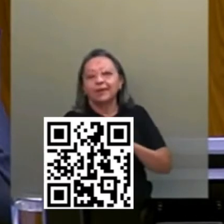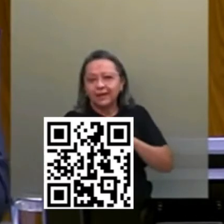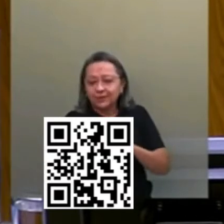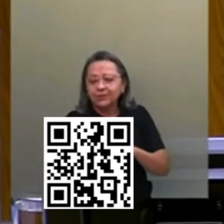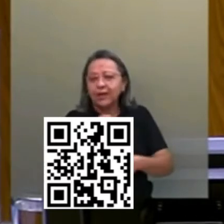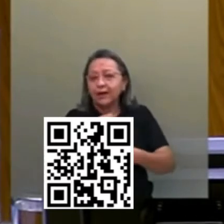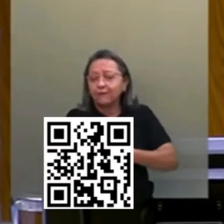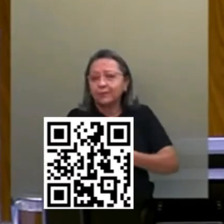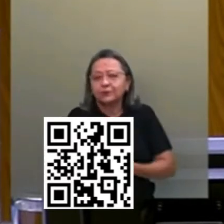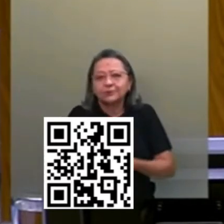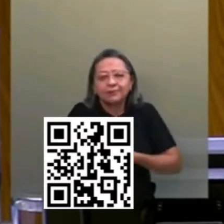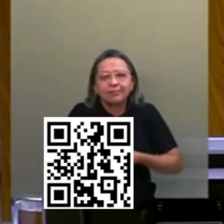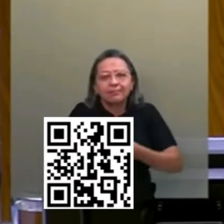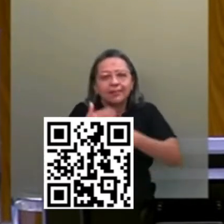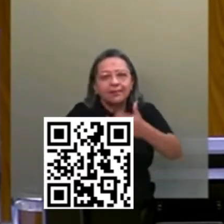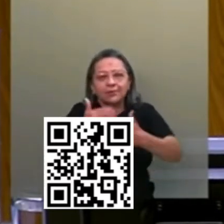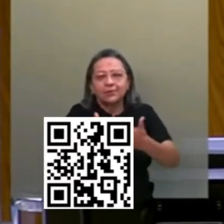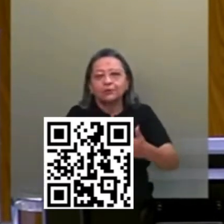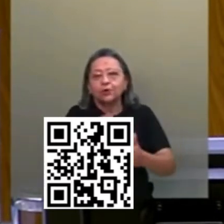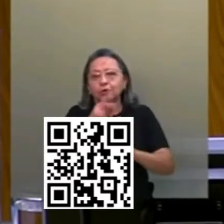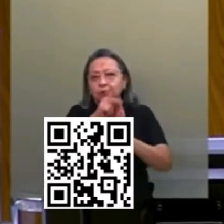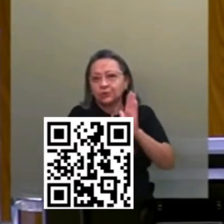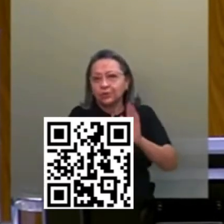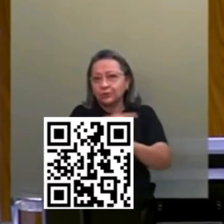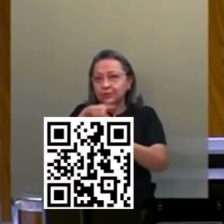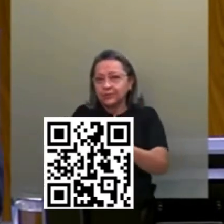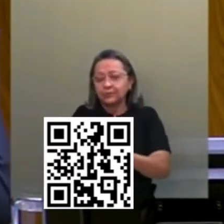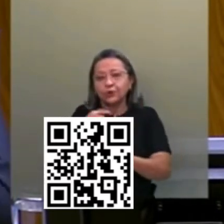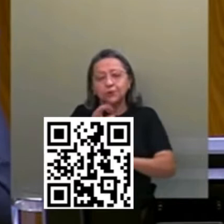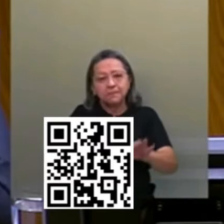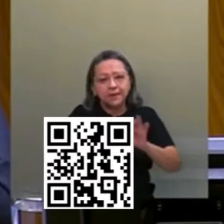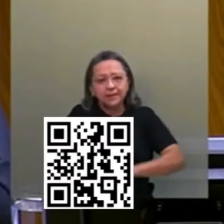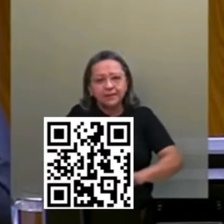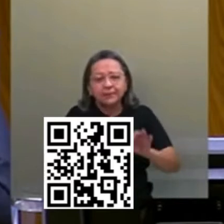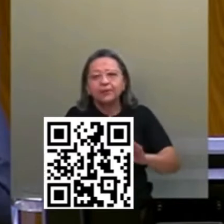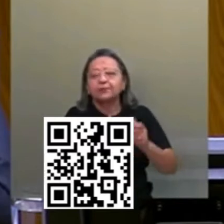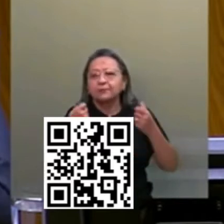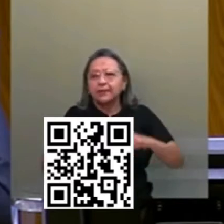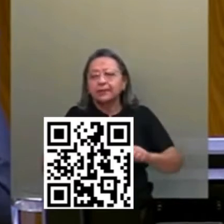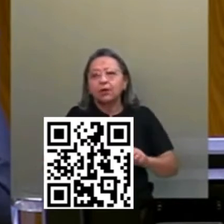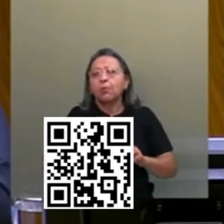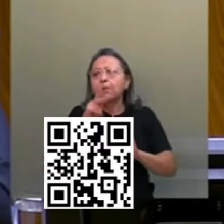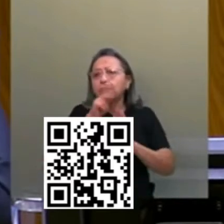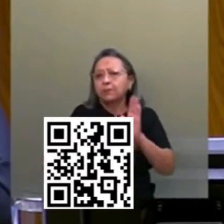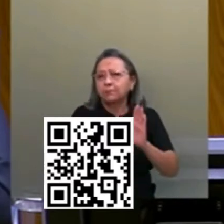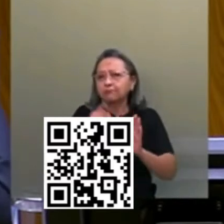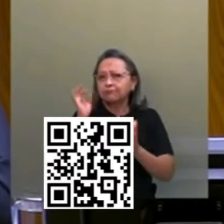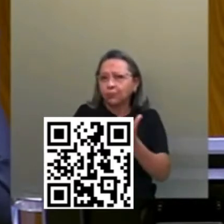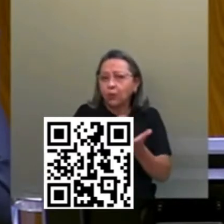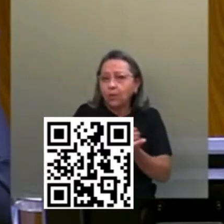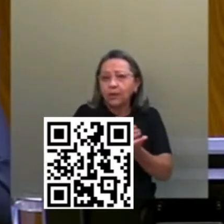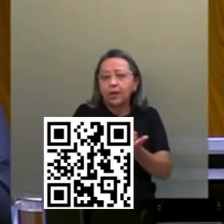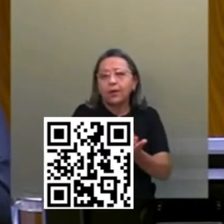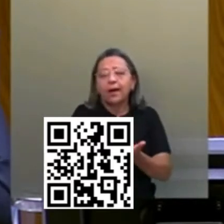é a forma de nos levar ao progresso. O nosso projeto de nação, o nosso planejamento, deve ter como projeto